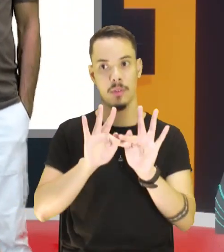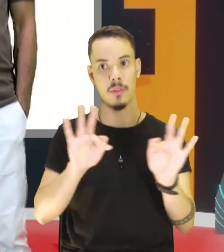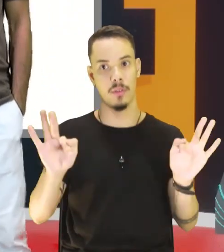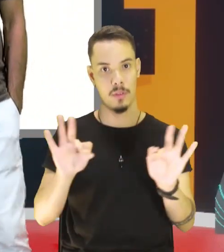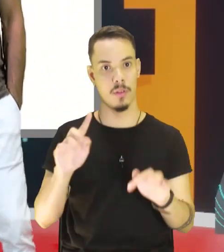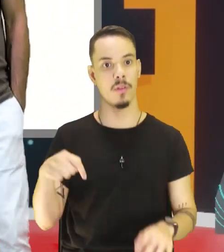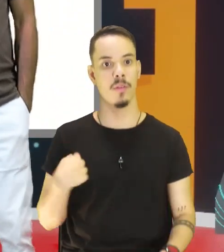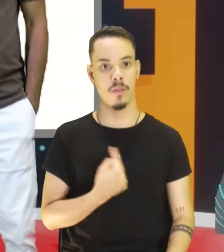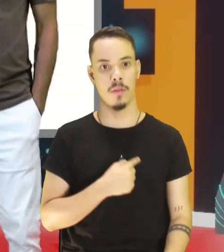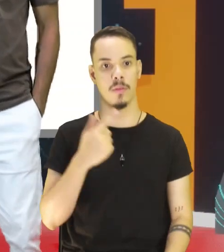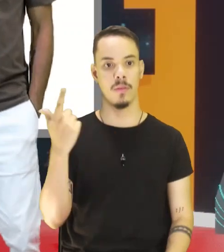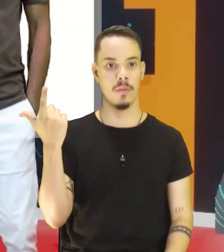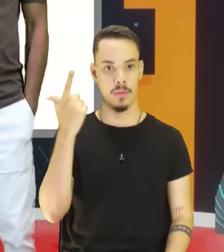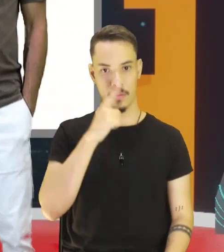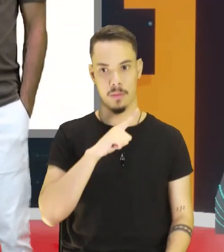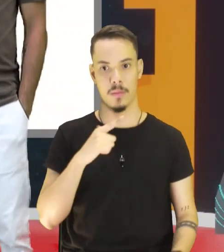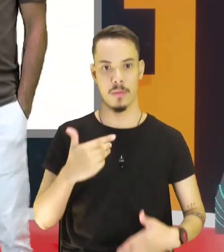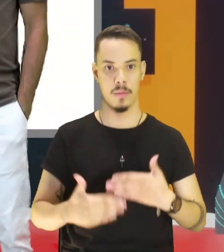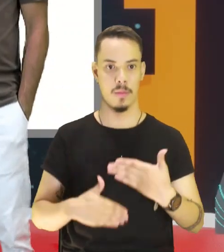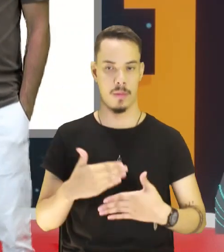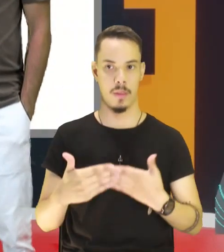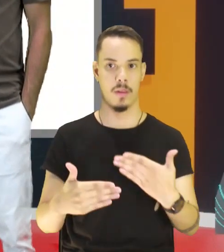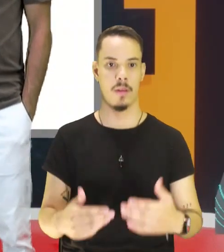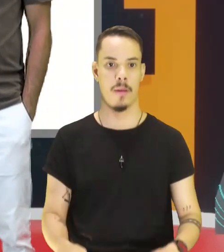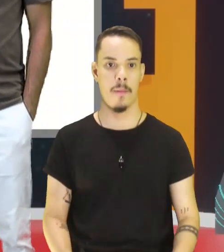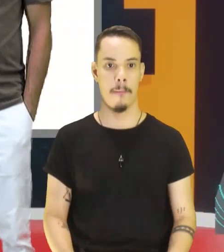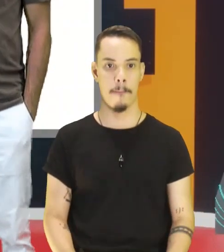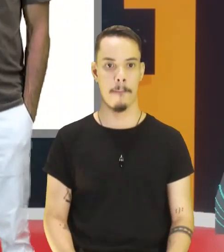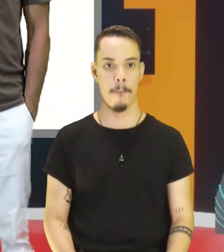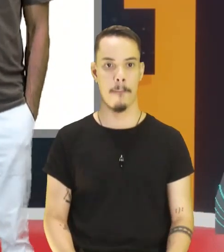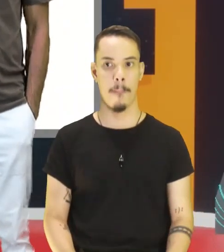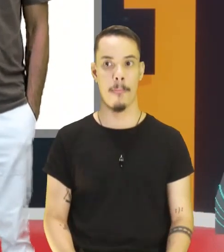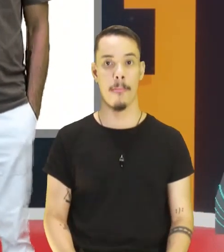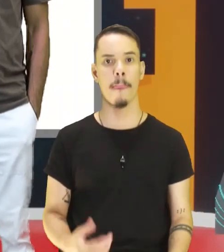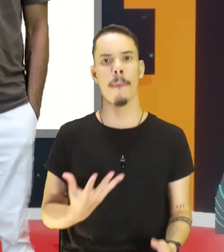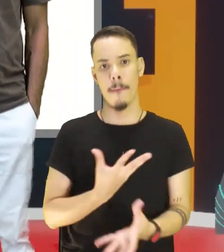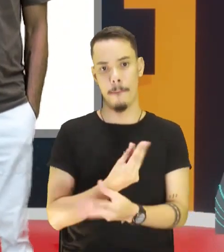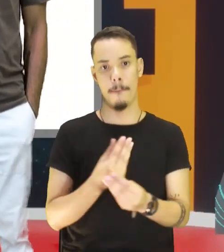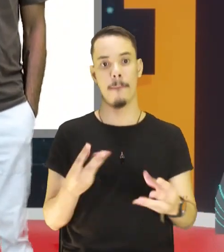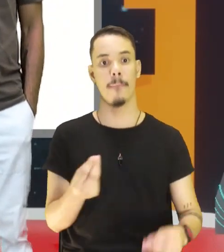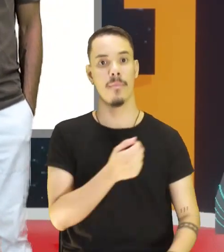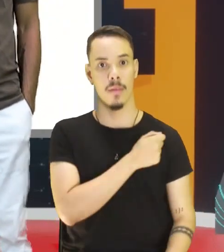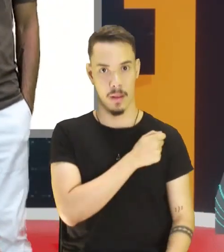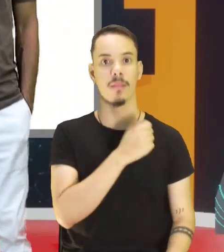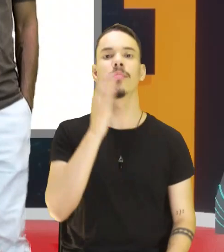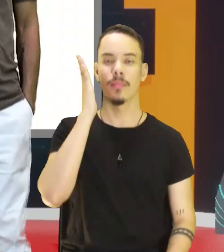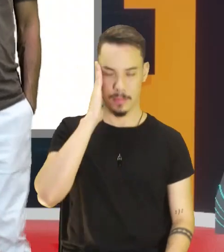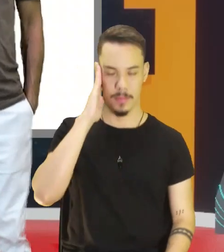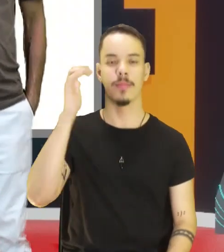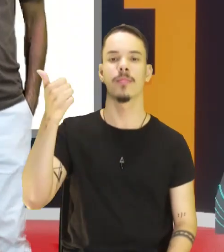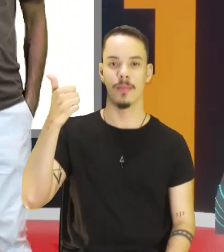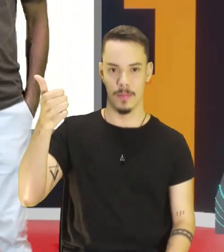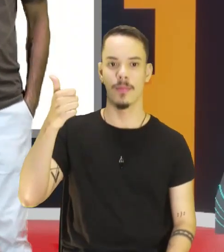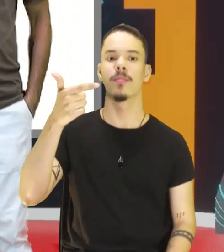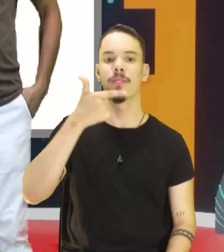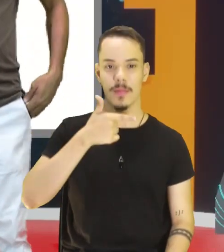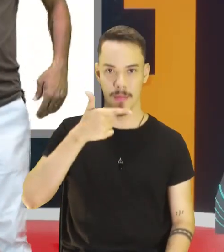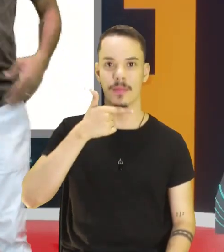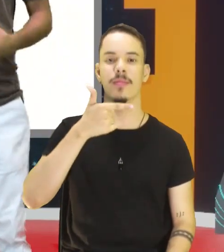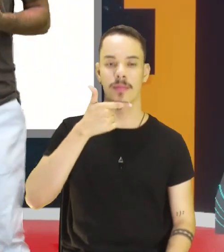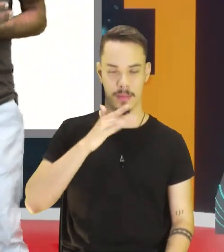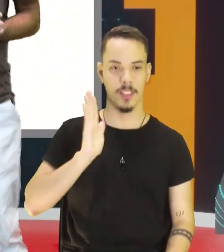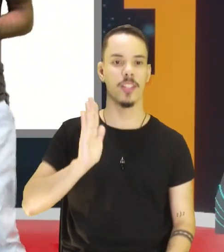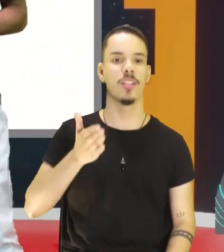resolver do mesmo jeito. E claro, né, muitos dos nossos alunos produzem queijo. Sabia? Sabia, Vitor? Né? Você já visitou alguns alunos